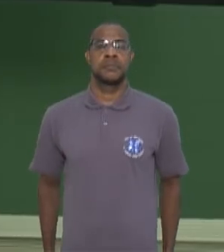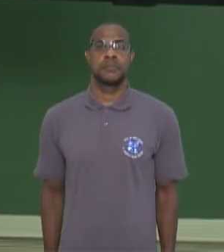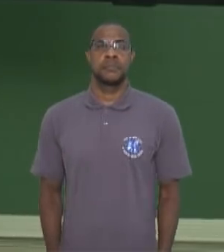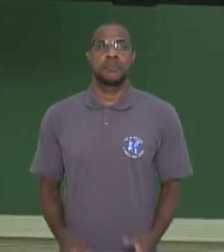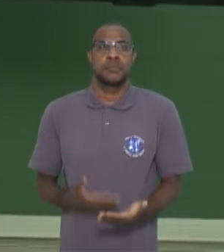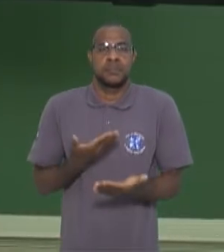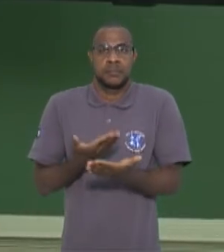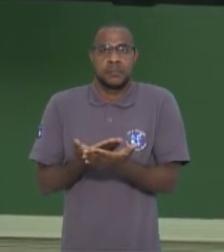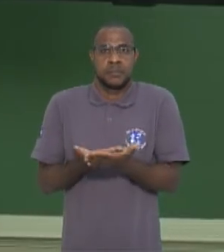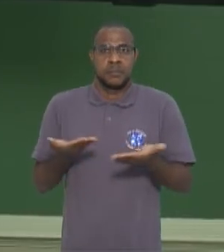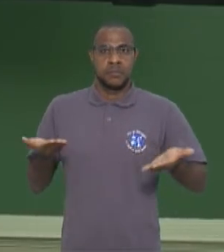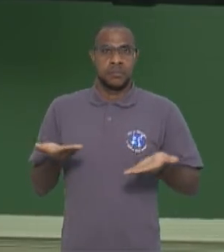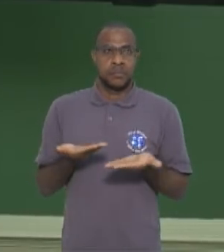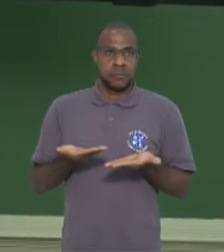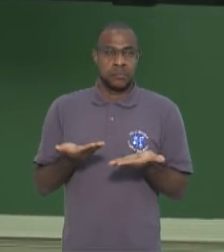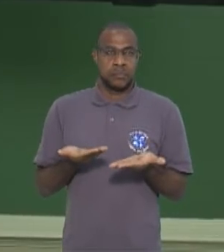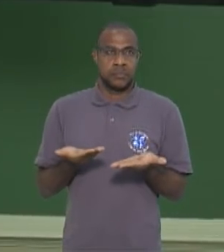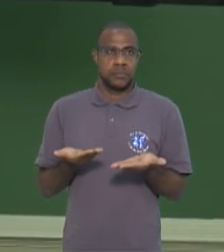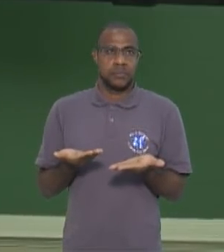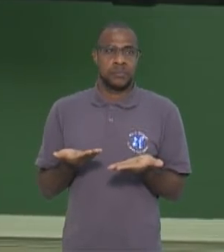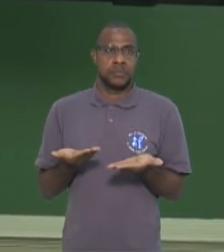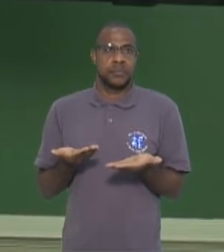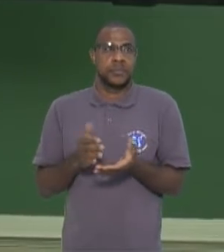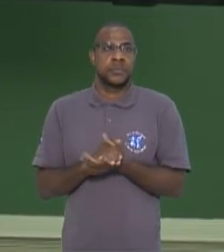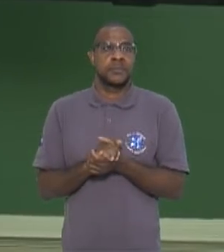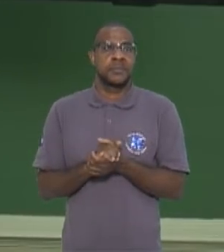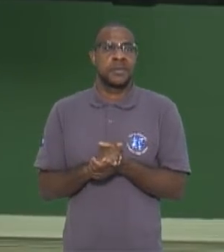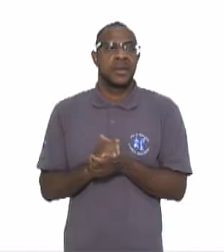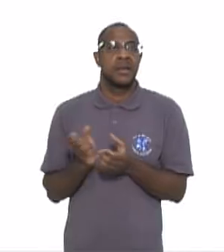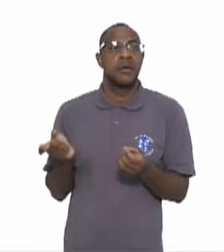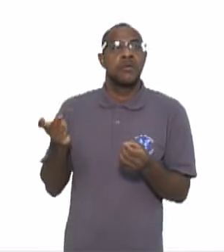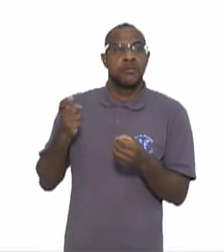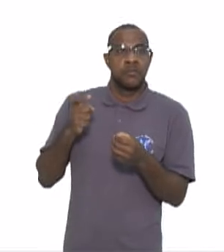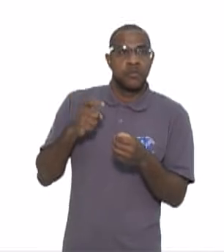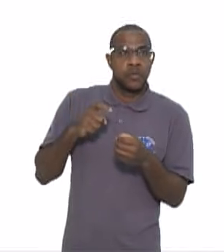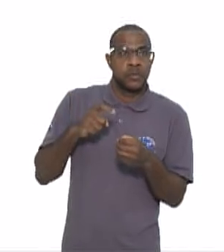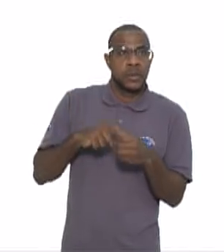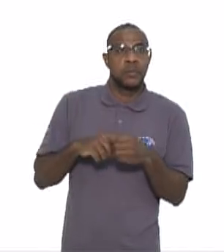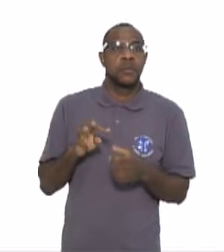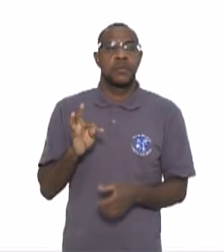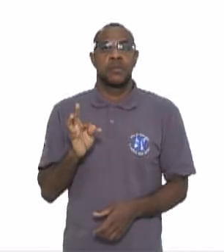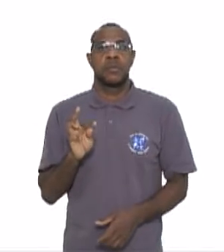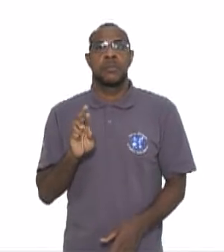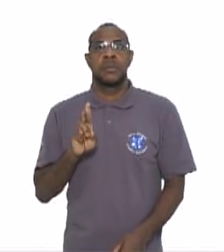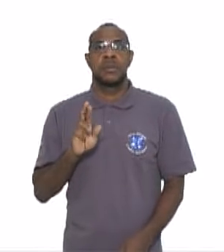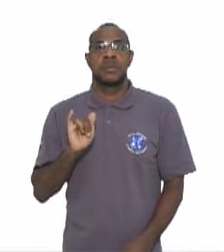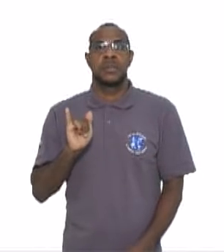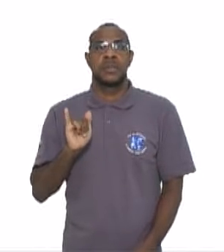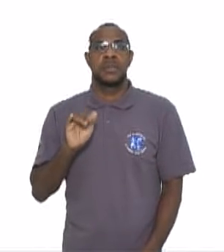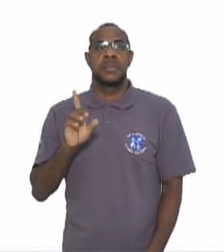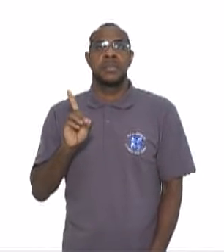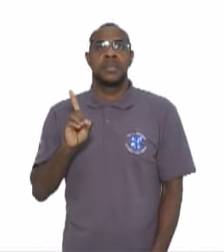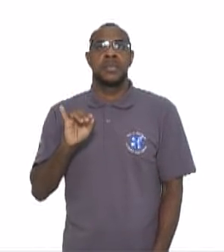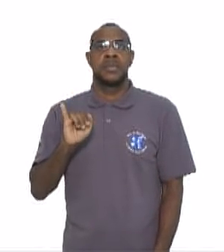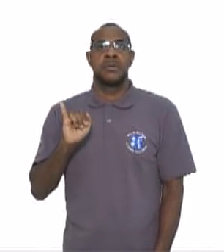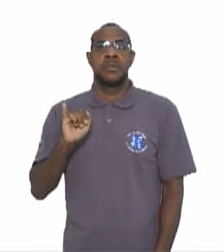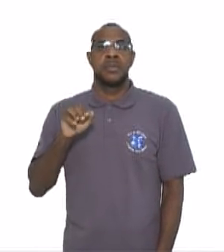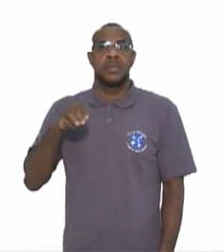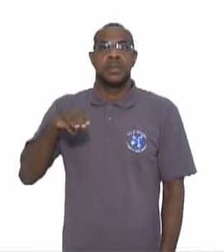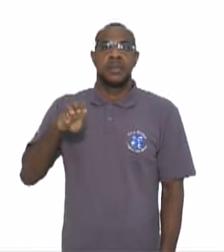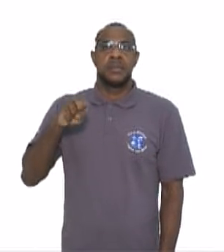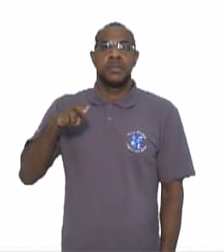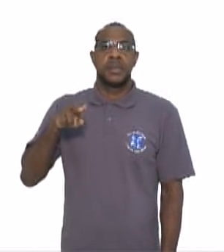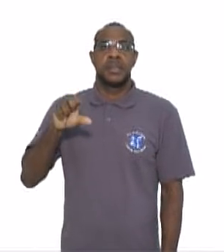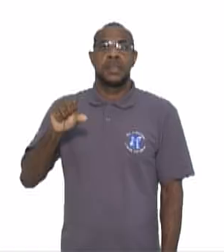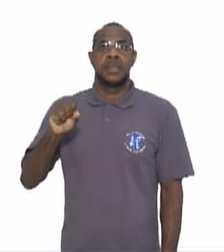Na aula de hoje, a gente vai voltar a falar de tridimensionais. Então, assim, eu fiquei pensando se há alguma dúvida ainda, eu